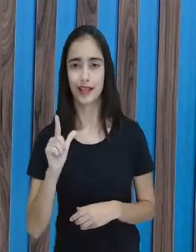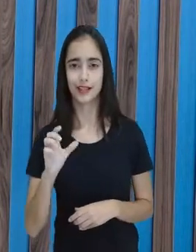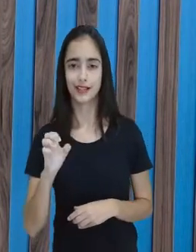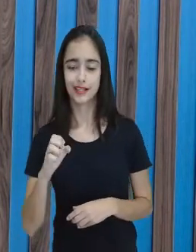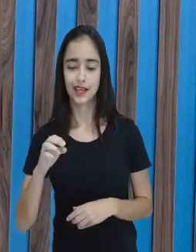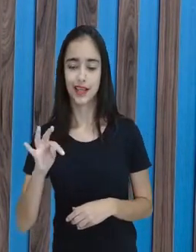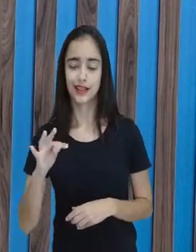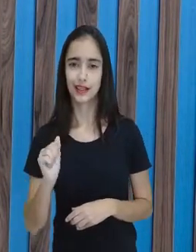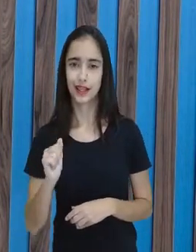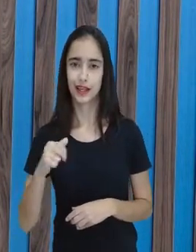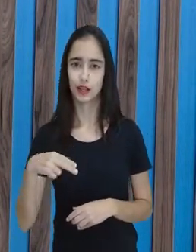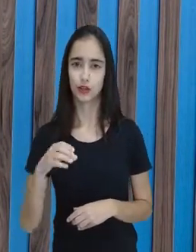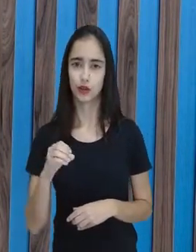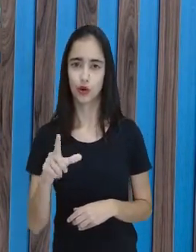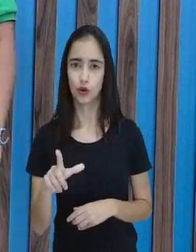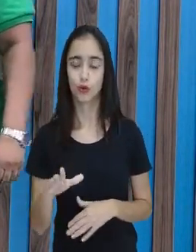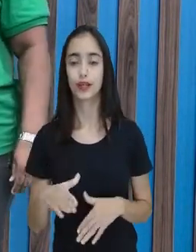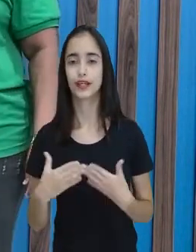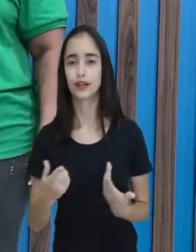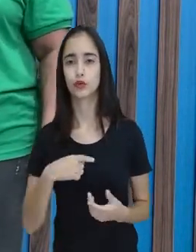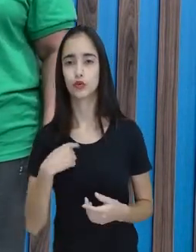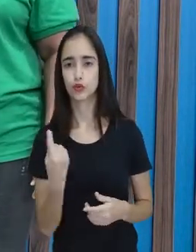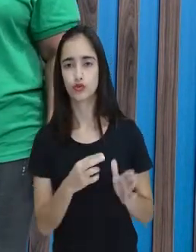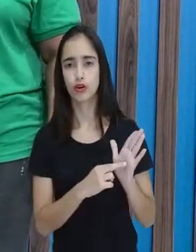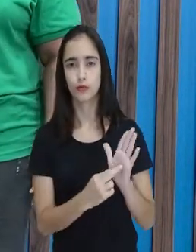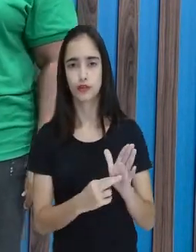ser 2/10.